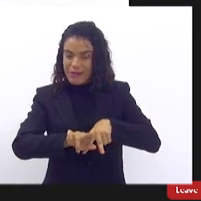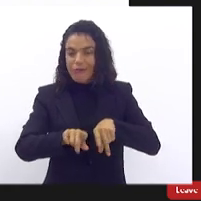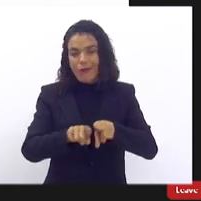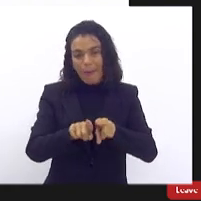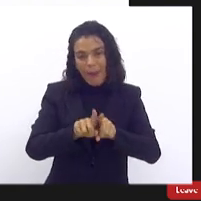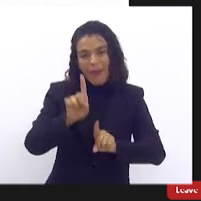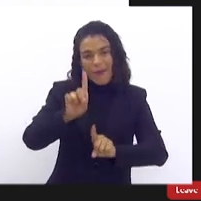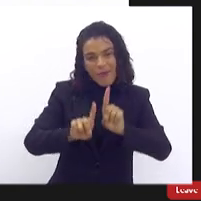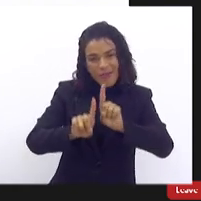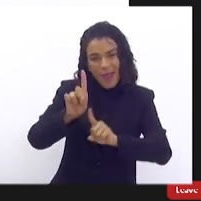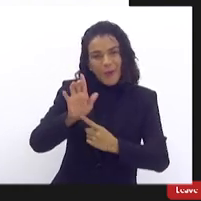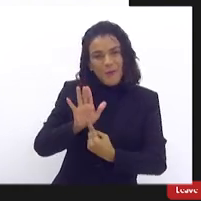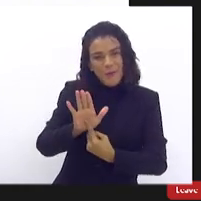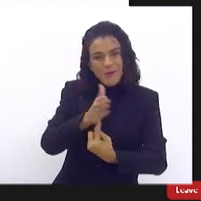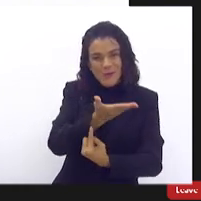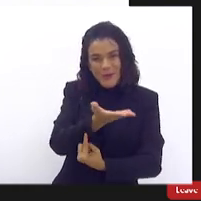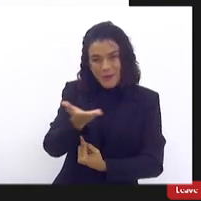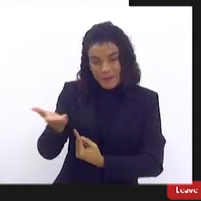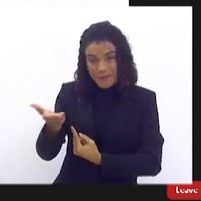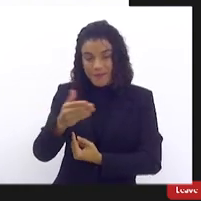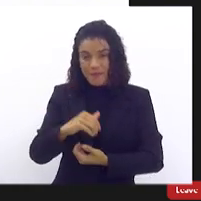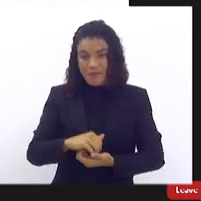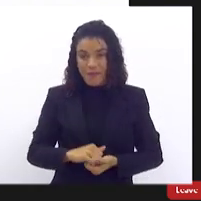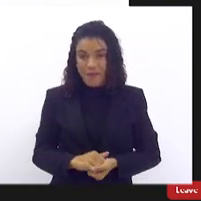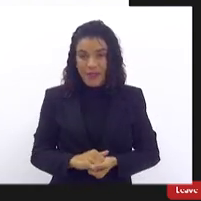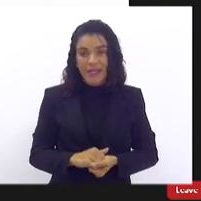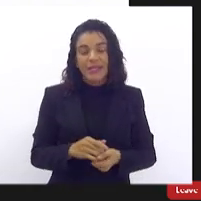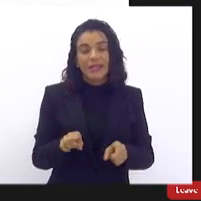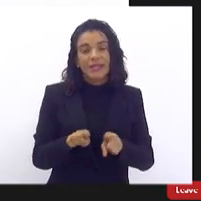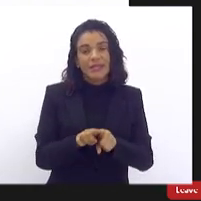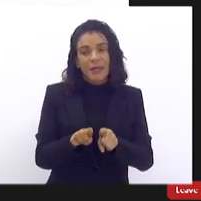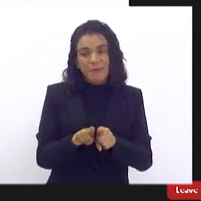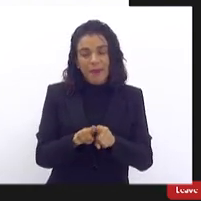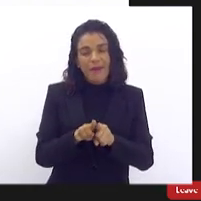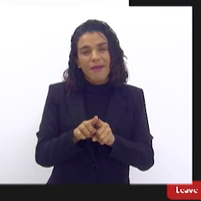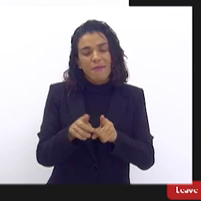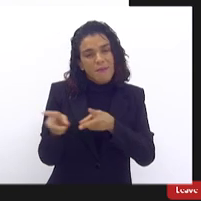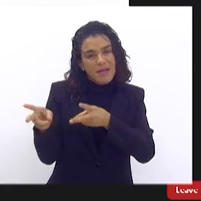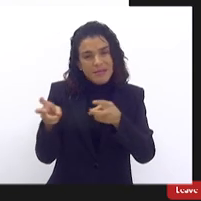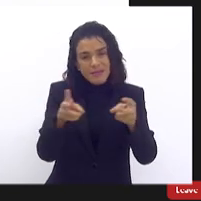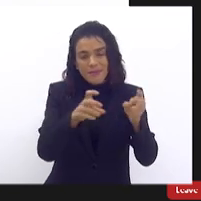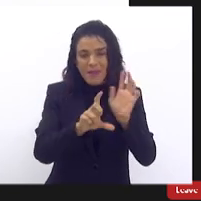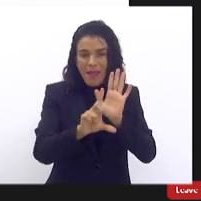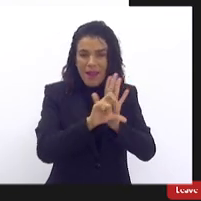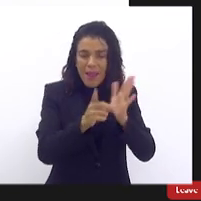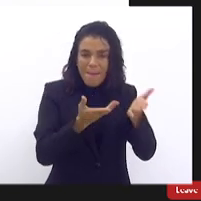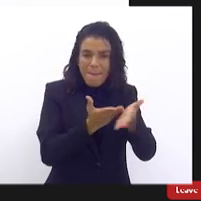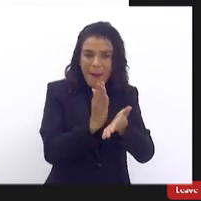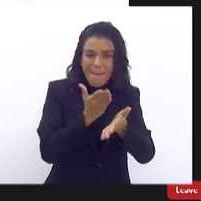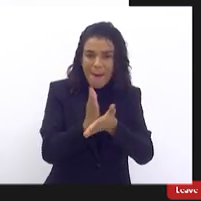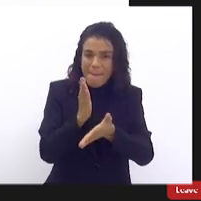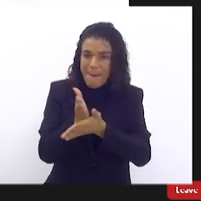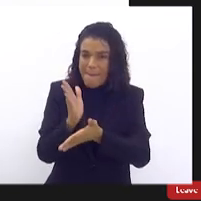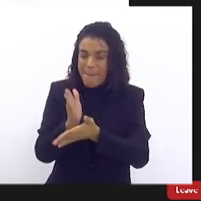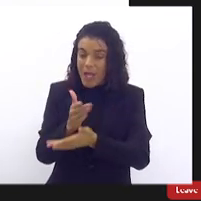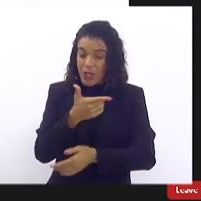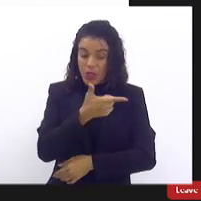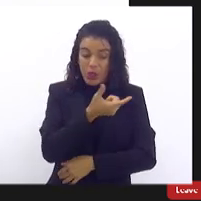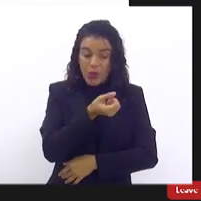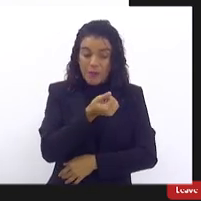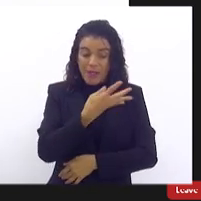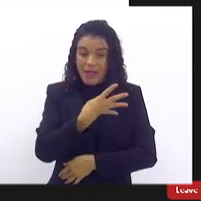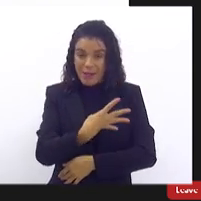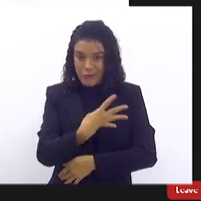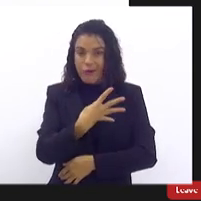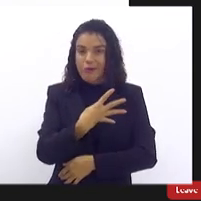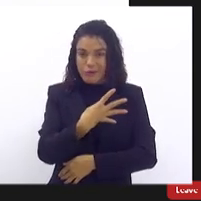também vêm mostrando. E se a gente vai olhando para as leis que foram sendo aprovadas nesse caminho, então eu estou falando aí de 2014, o Marco Civil